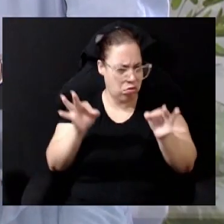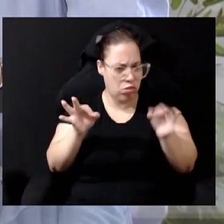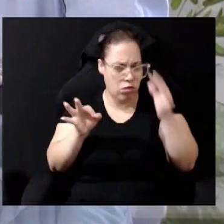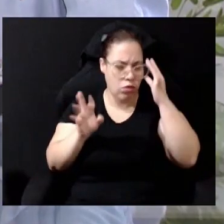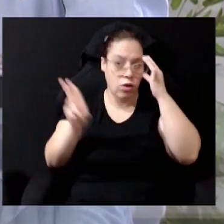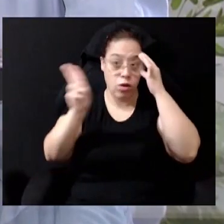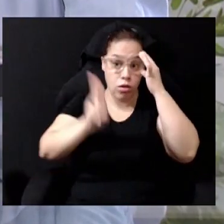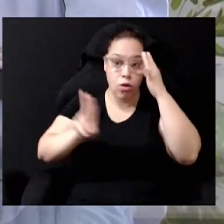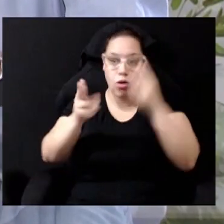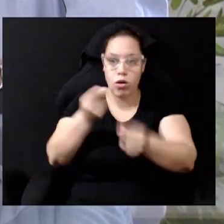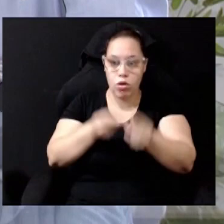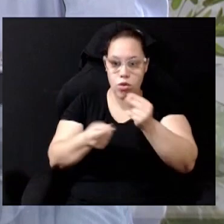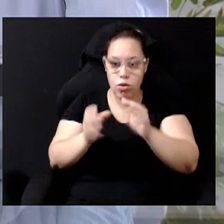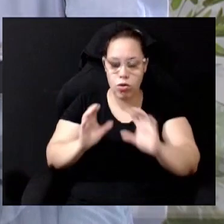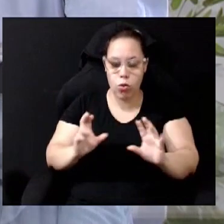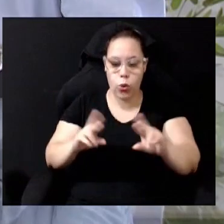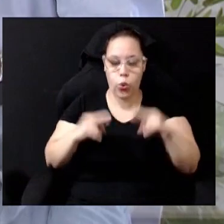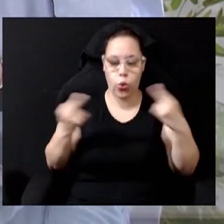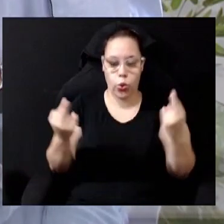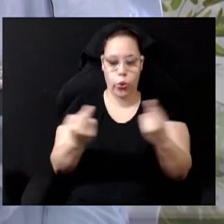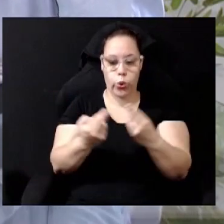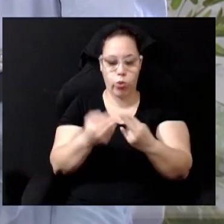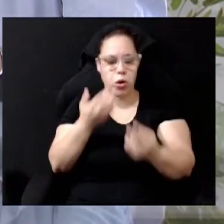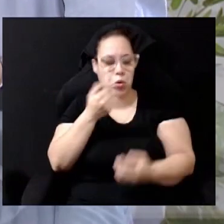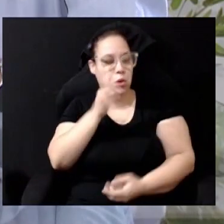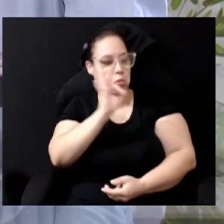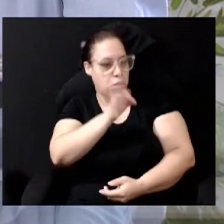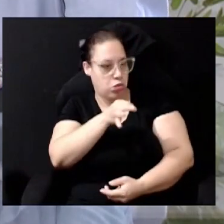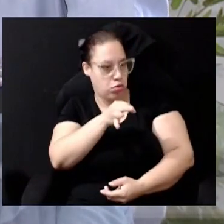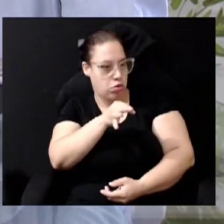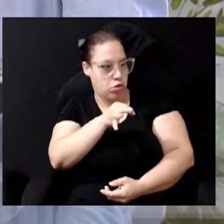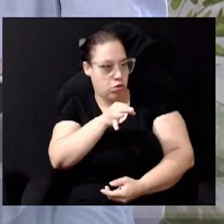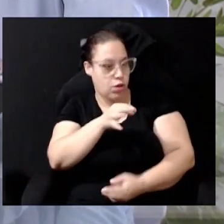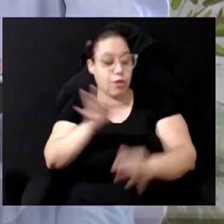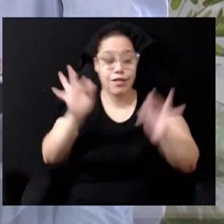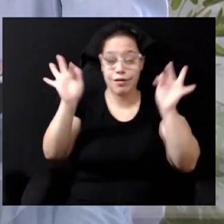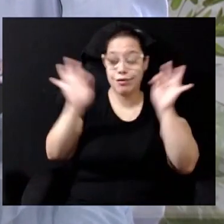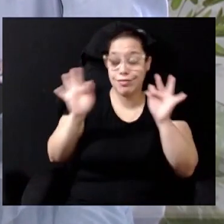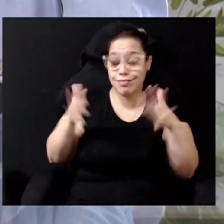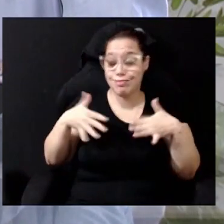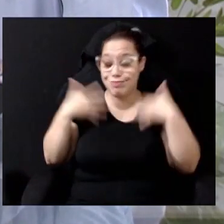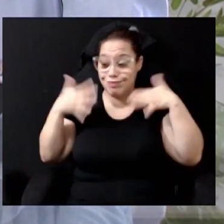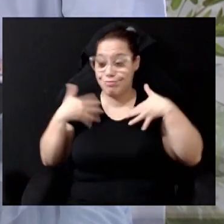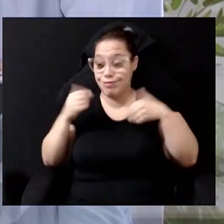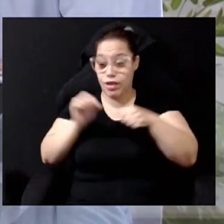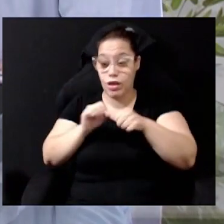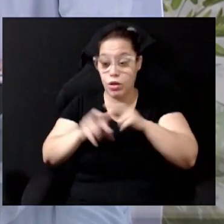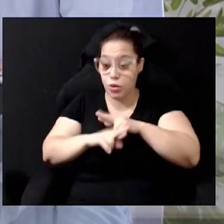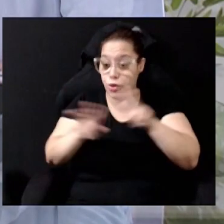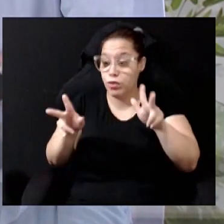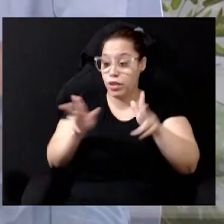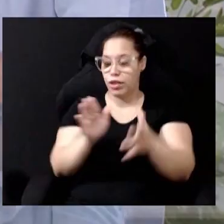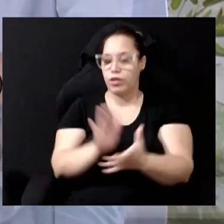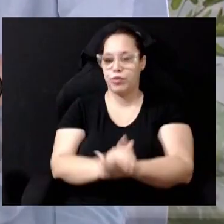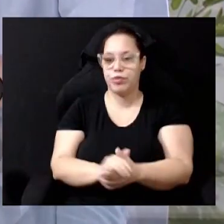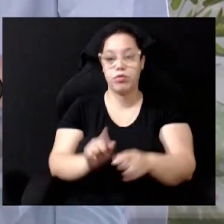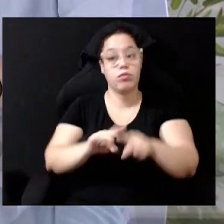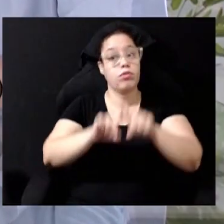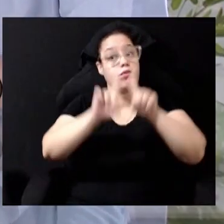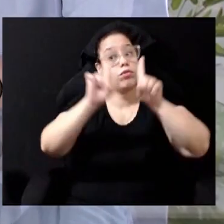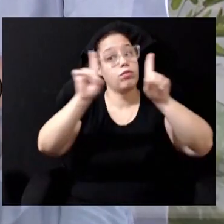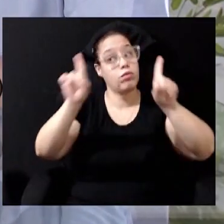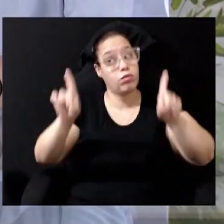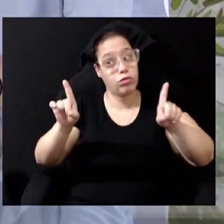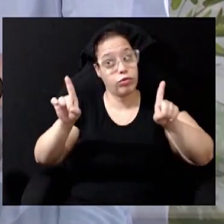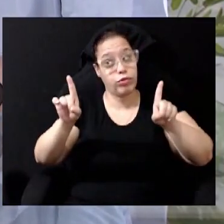dinheiro para reunir a família, para comer bem, para ter felicidade, alegria, para fazer coisas diferentes. Mas tem que ser feito